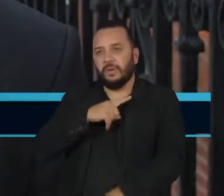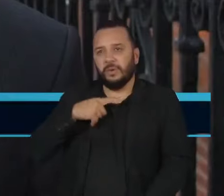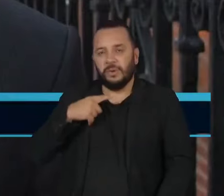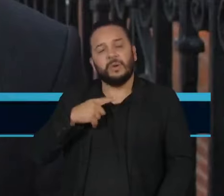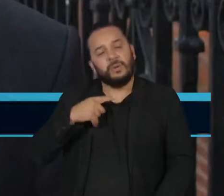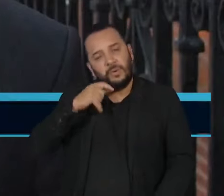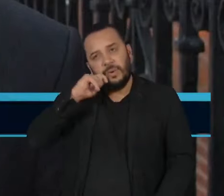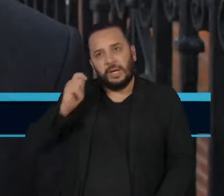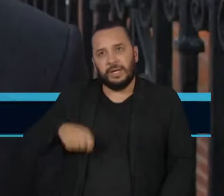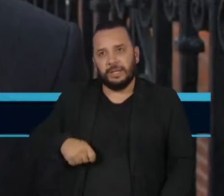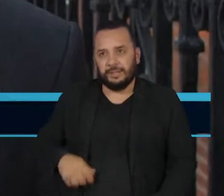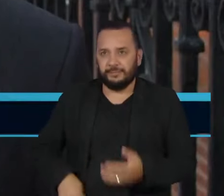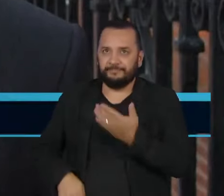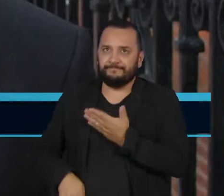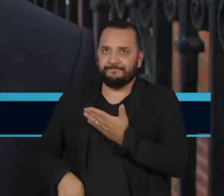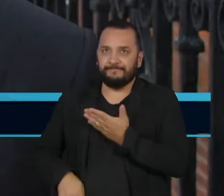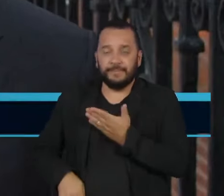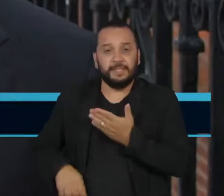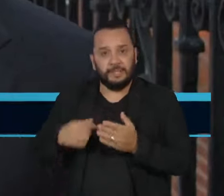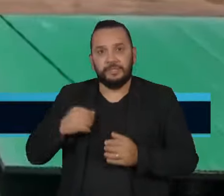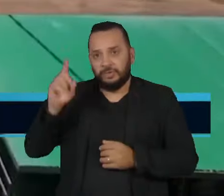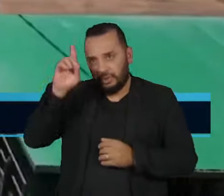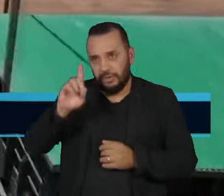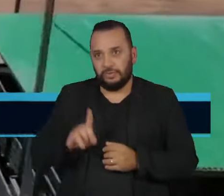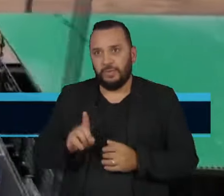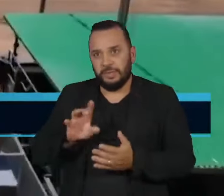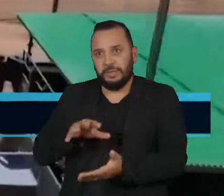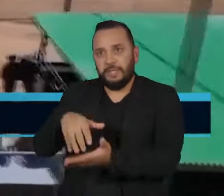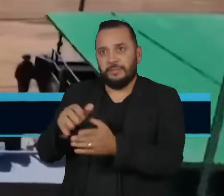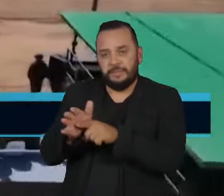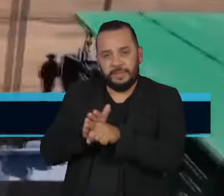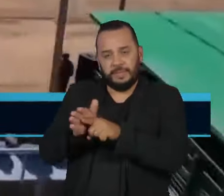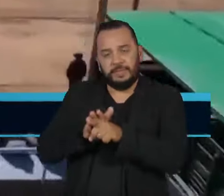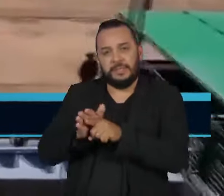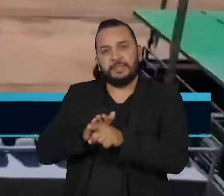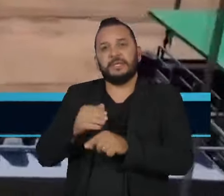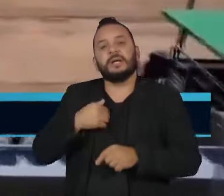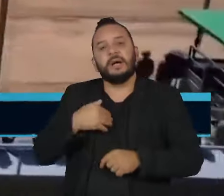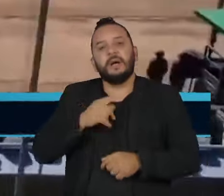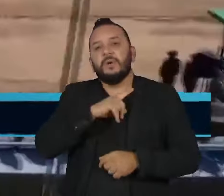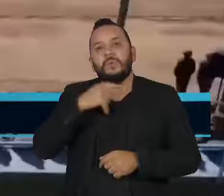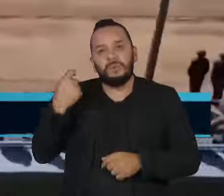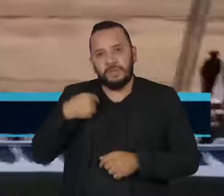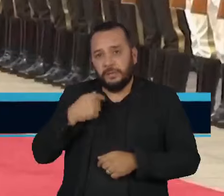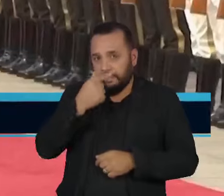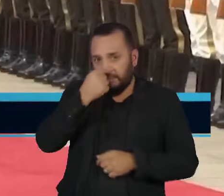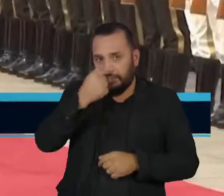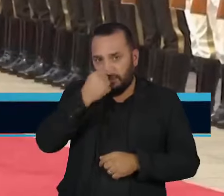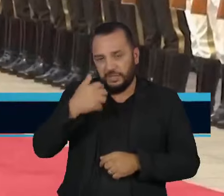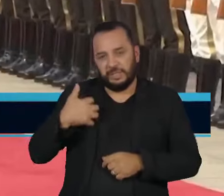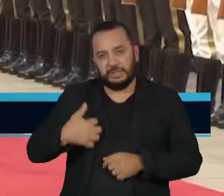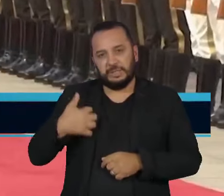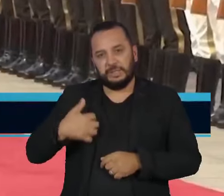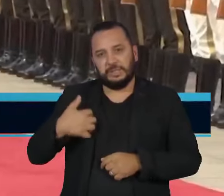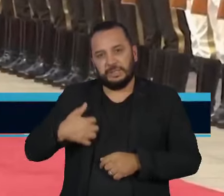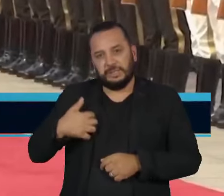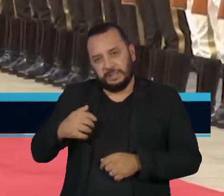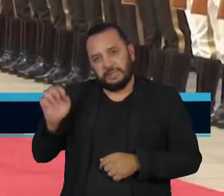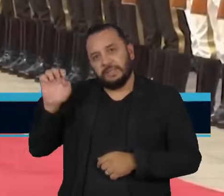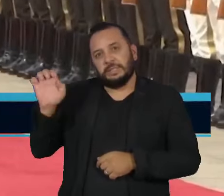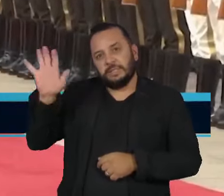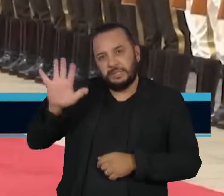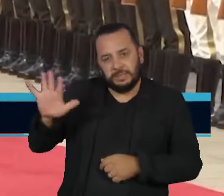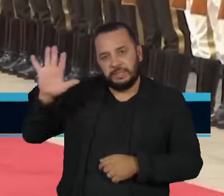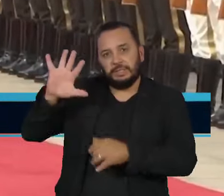este diretor de um centro de pesquisa sobre a Rússia, Putin queimou as pontes com o Ocidente. Mesmo diante de uma solução